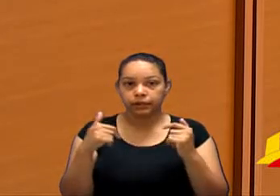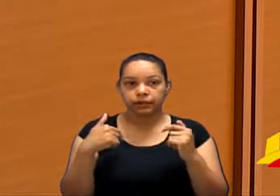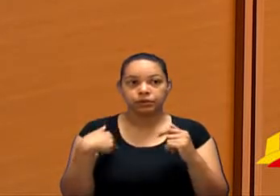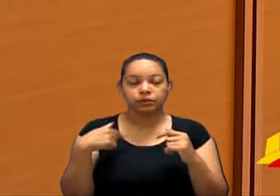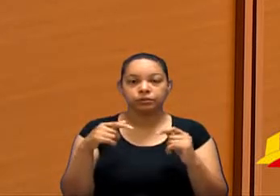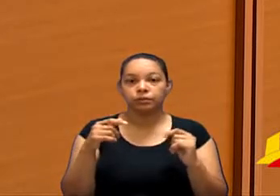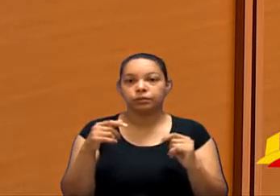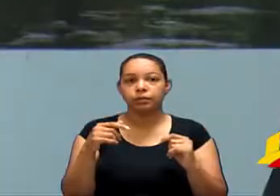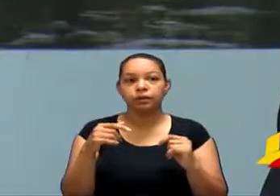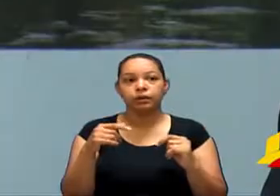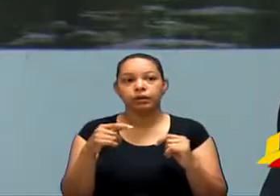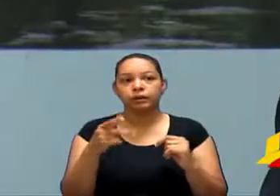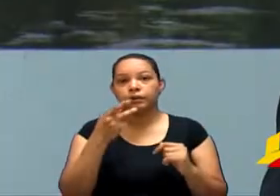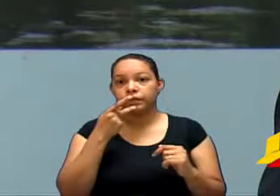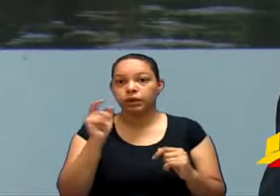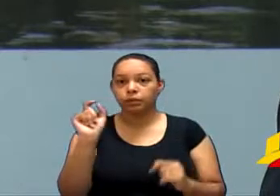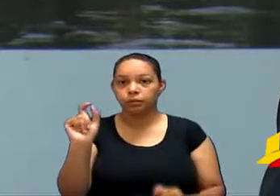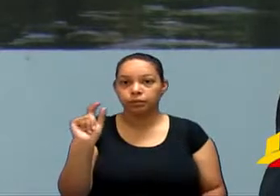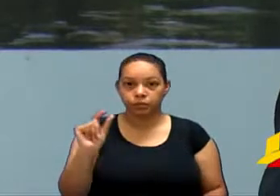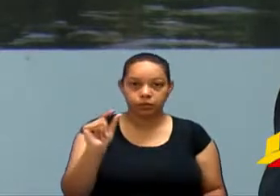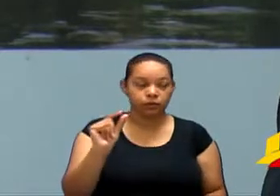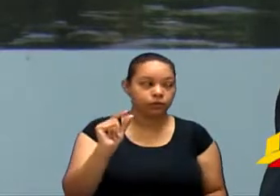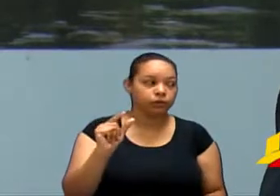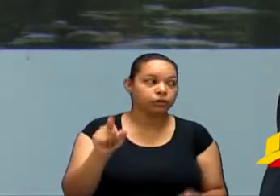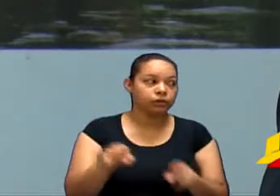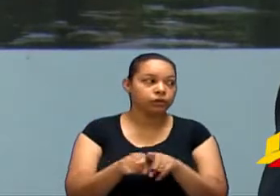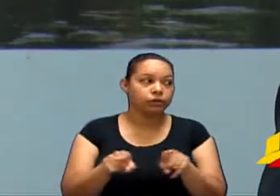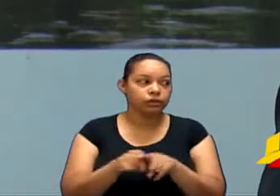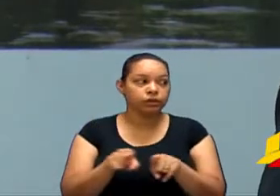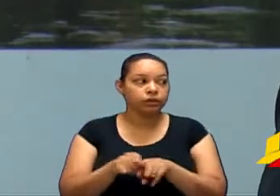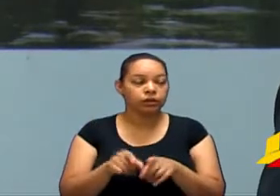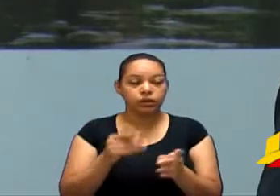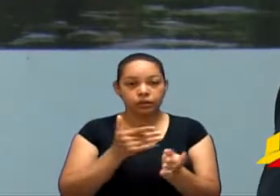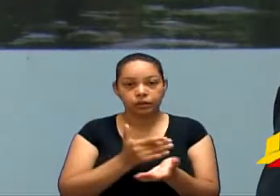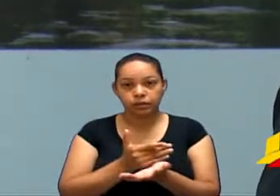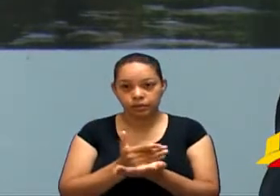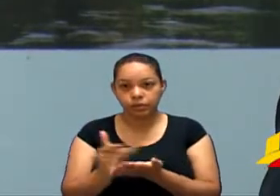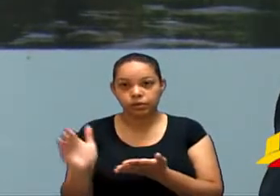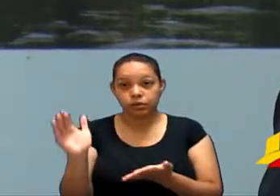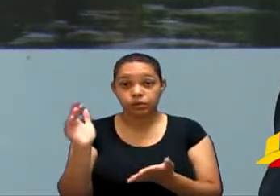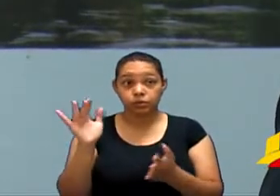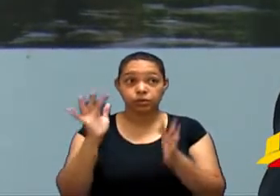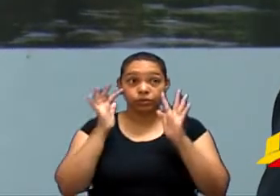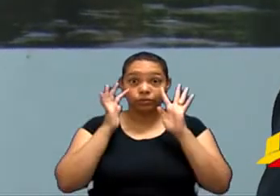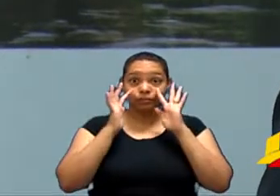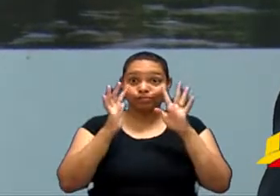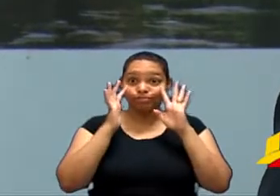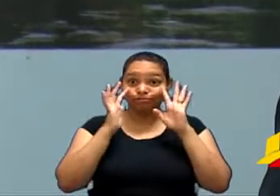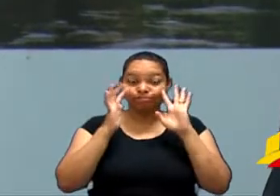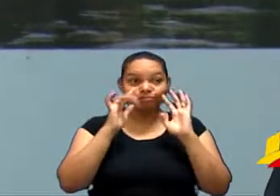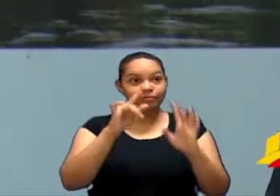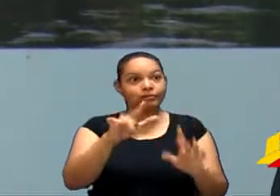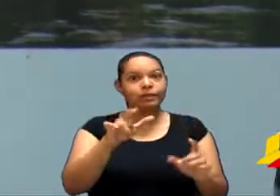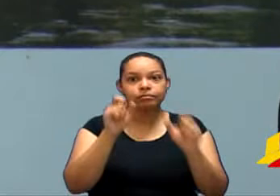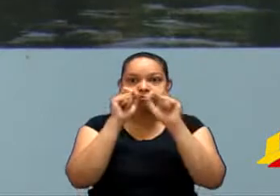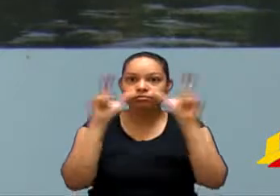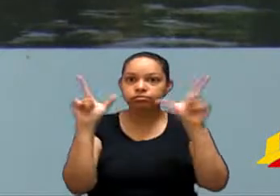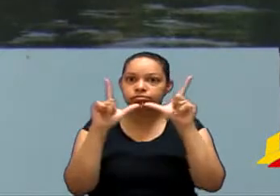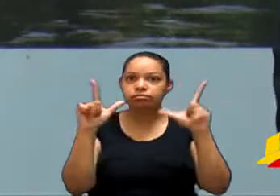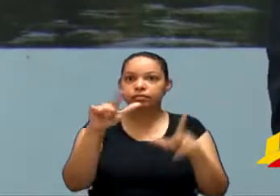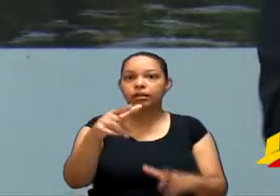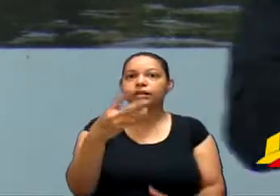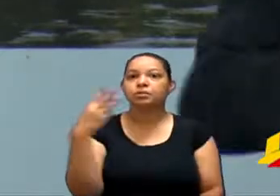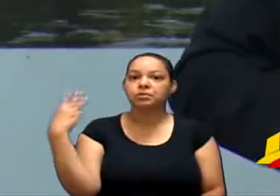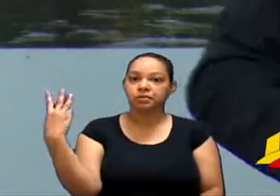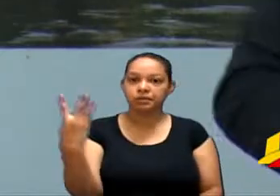requerimento acredito que já começou meio chamou bem atenção deles três que os três me pediram já